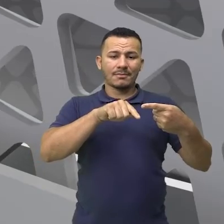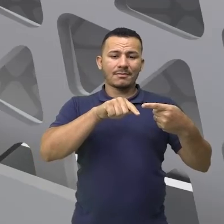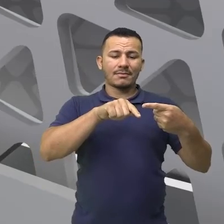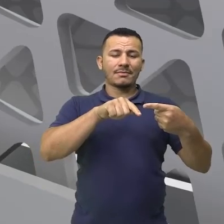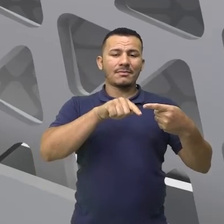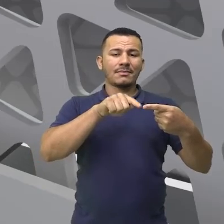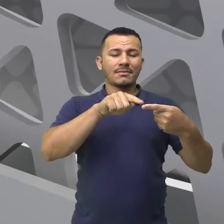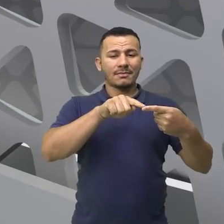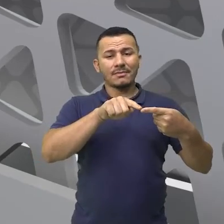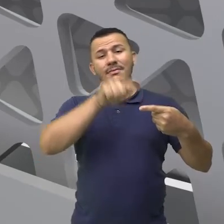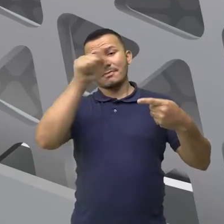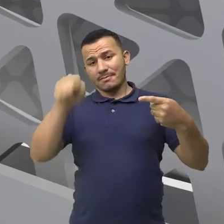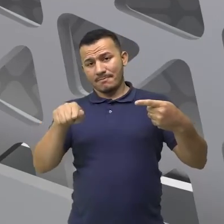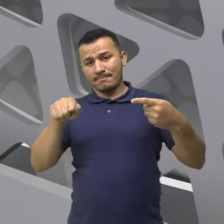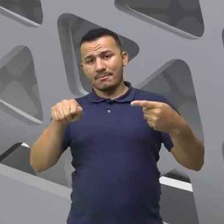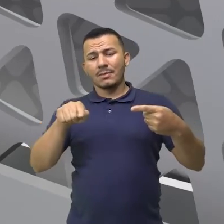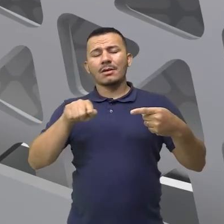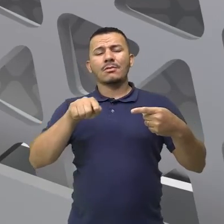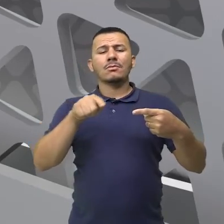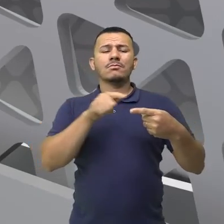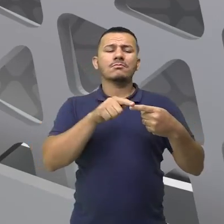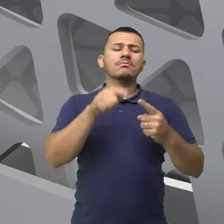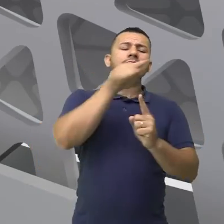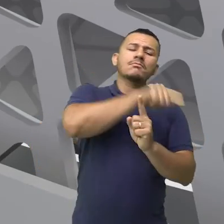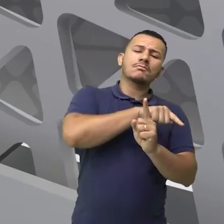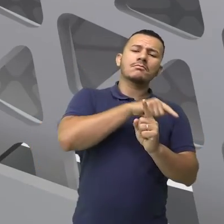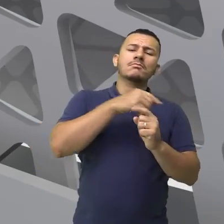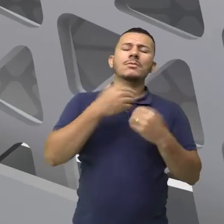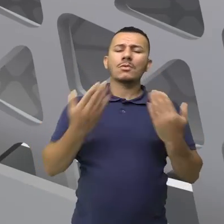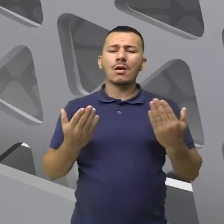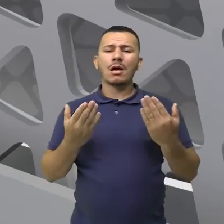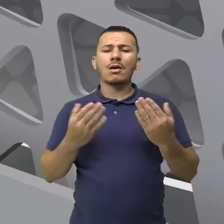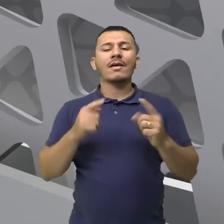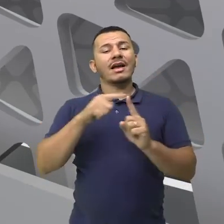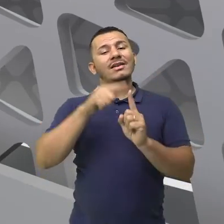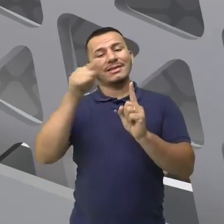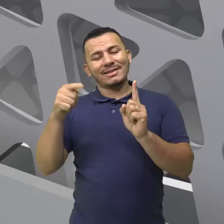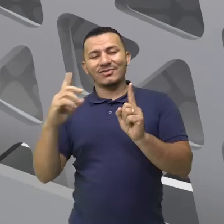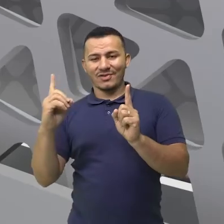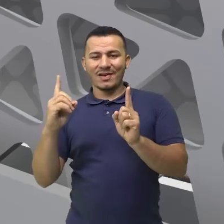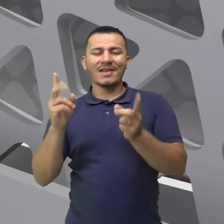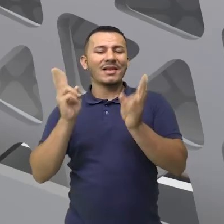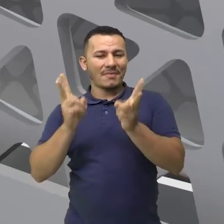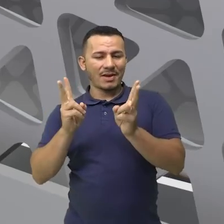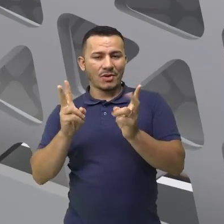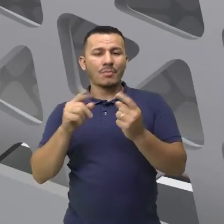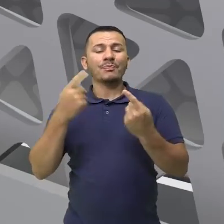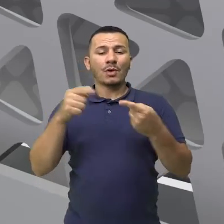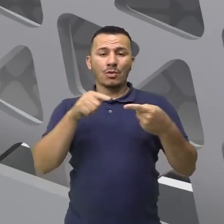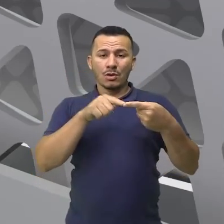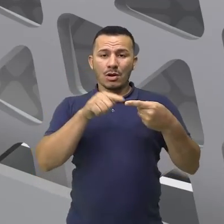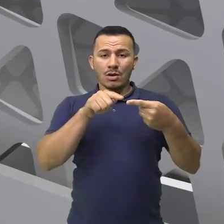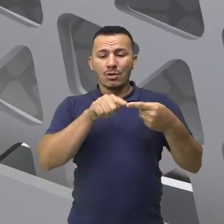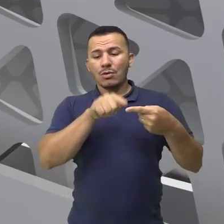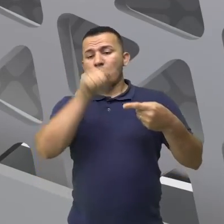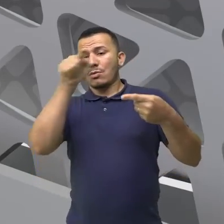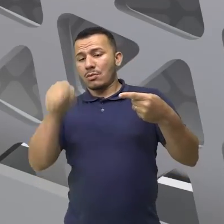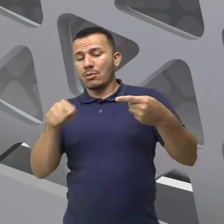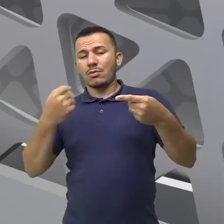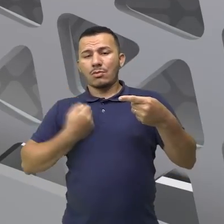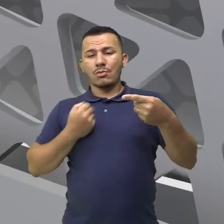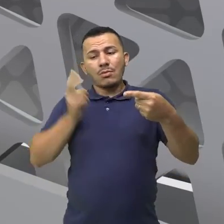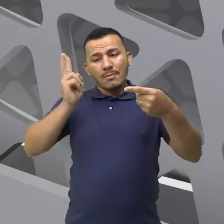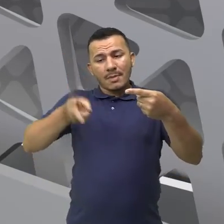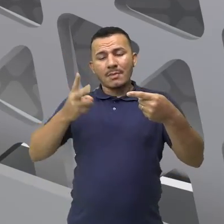aquele número. Mas que posição? À esquerda ou à direita? À direita. Então, ó, o sucessor é o